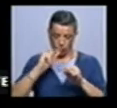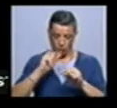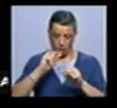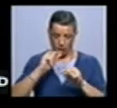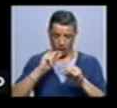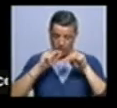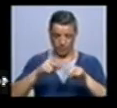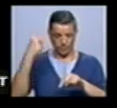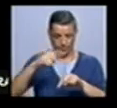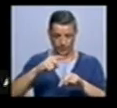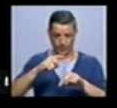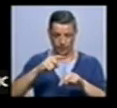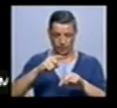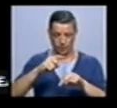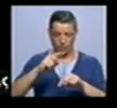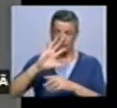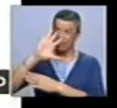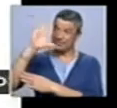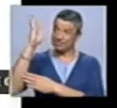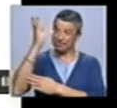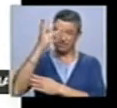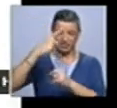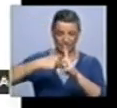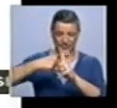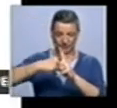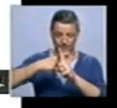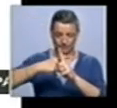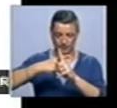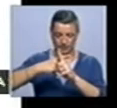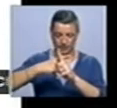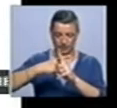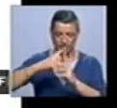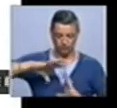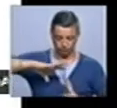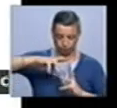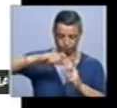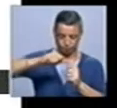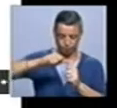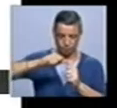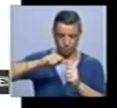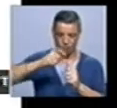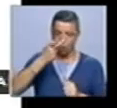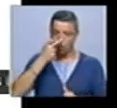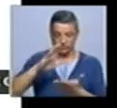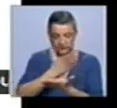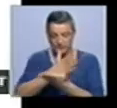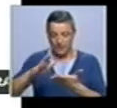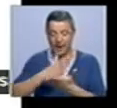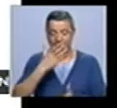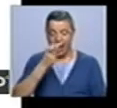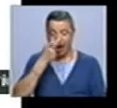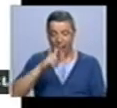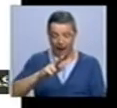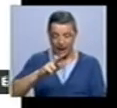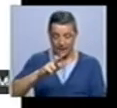precisamente esse tipo de ondas na meteorologia da Terra. São umas correntes de jato que separam o ar frio dos polos, o Polo Norte e o